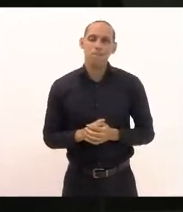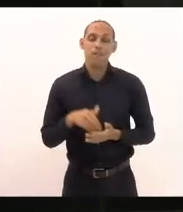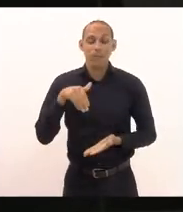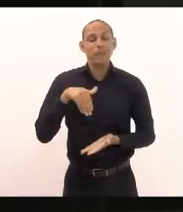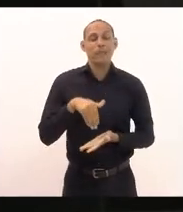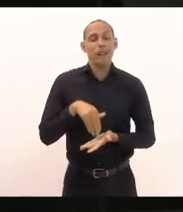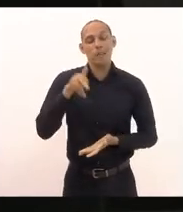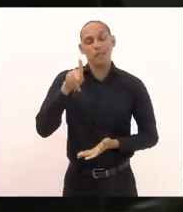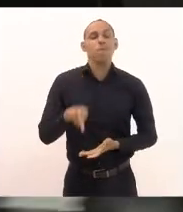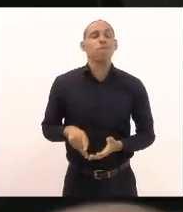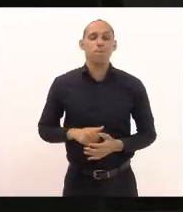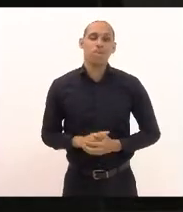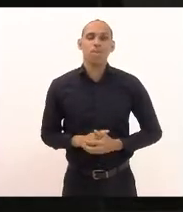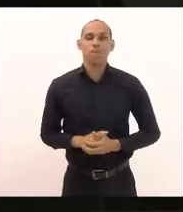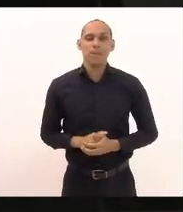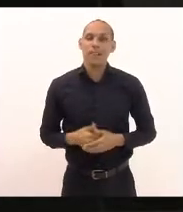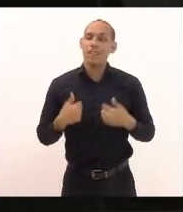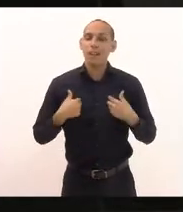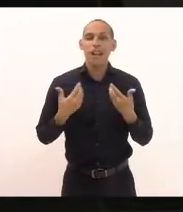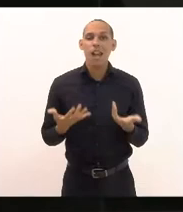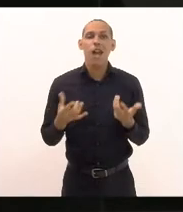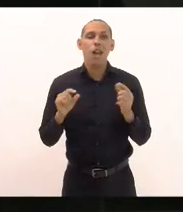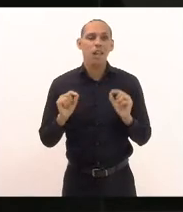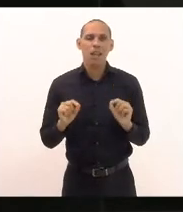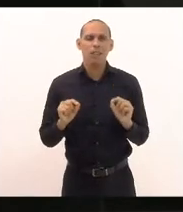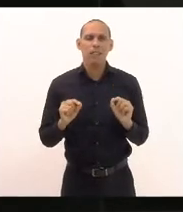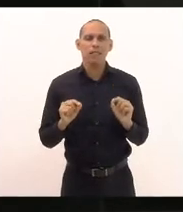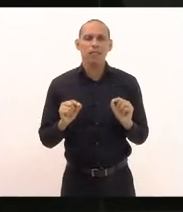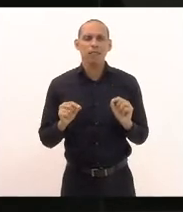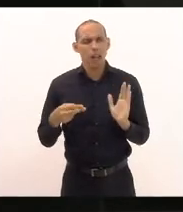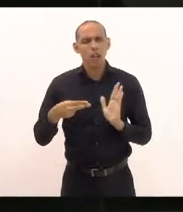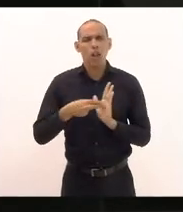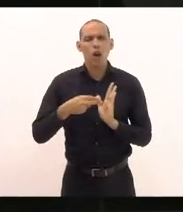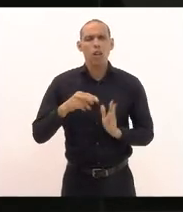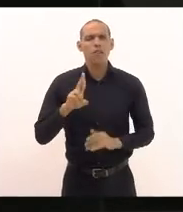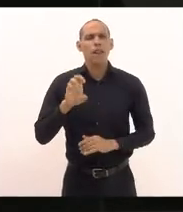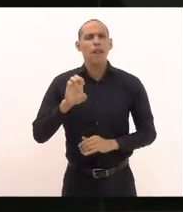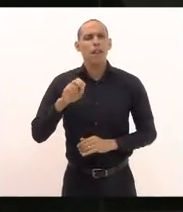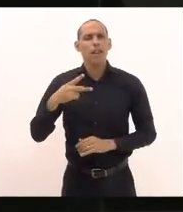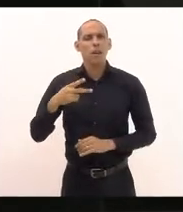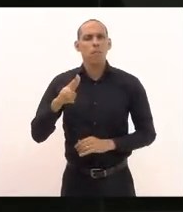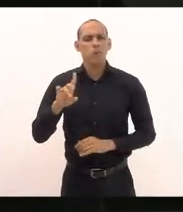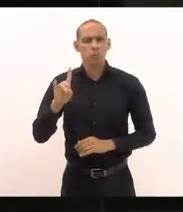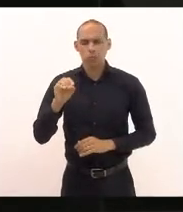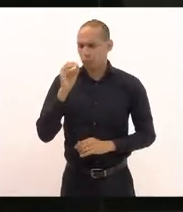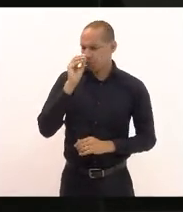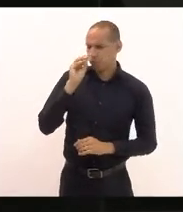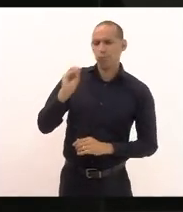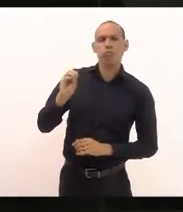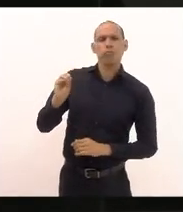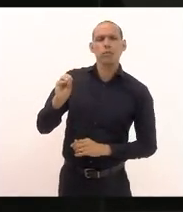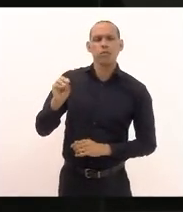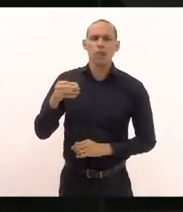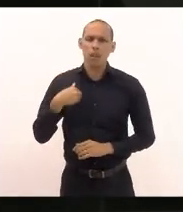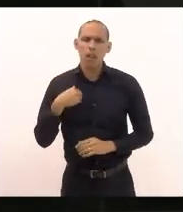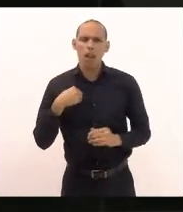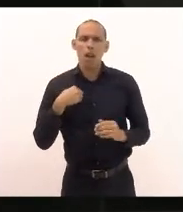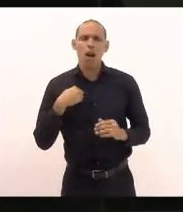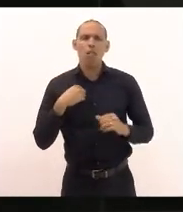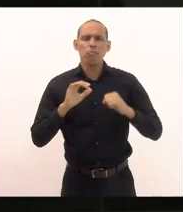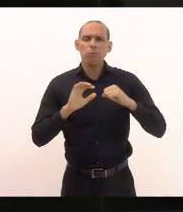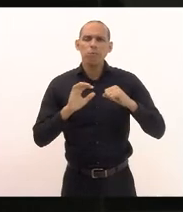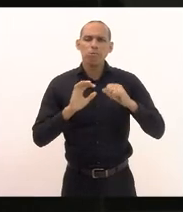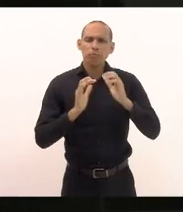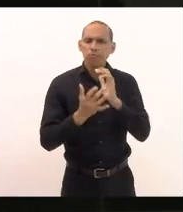eu quero fazer aqui uma nota de repúdio, já tive a oportunidade de me manifestar nas minhas redes,